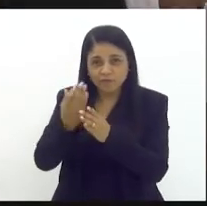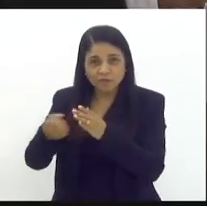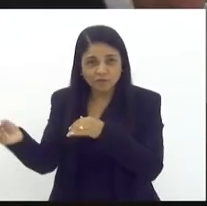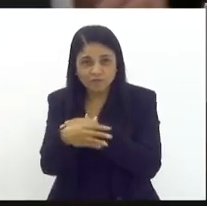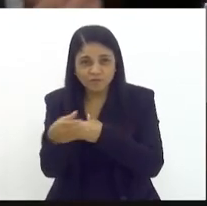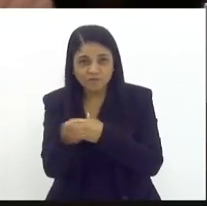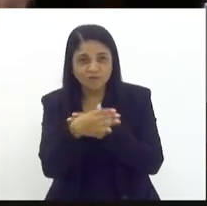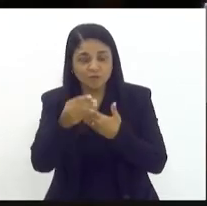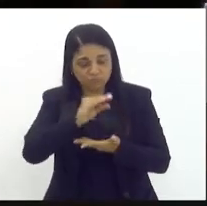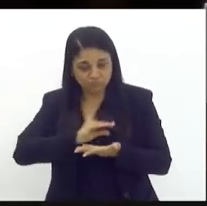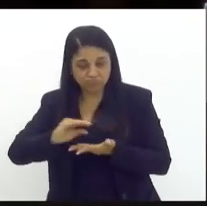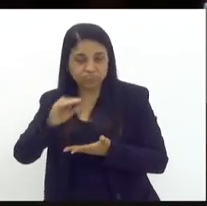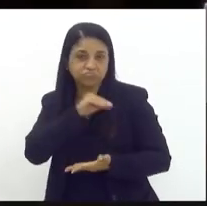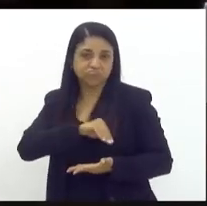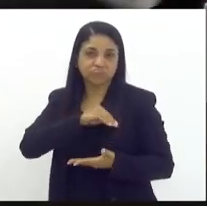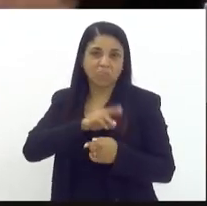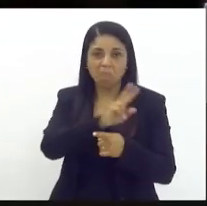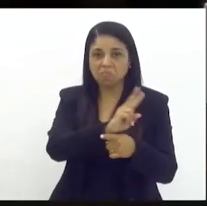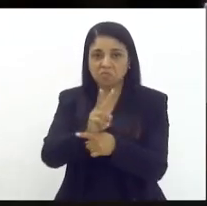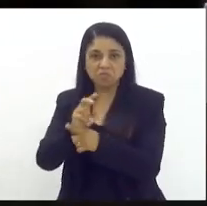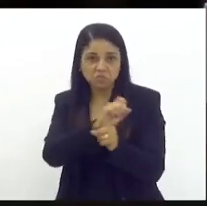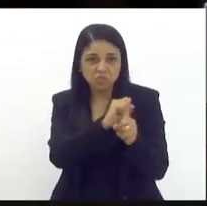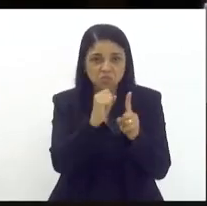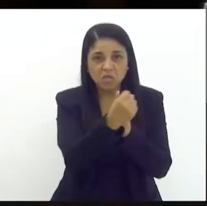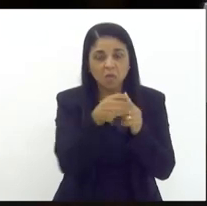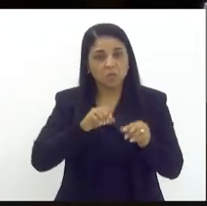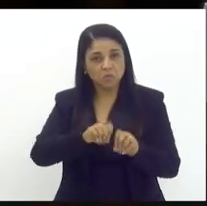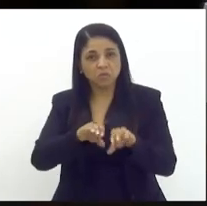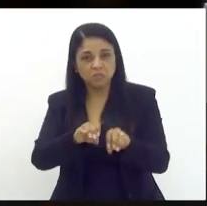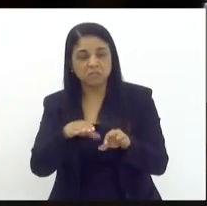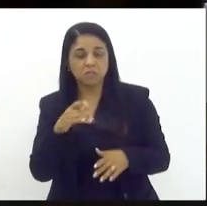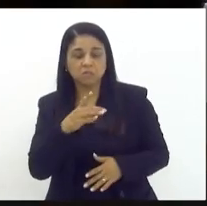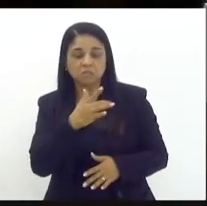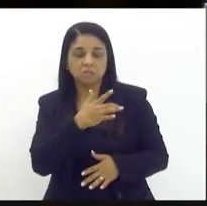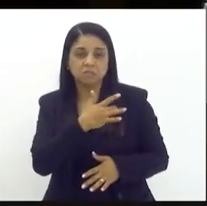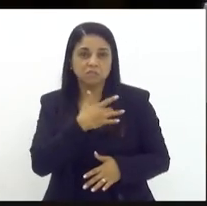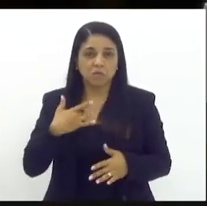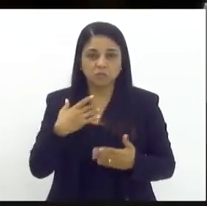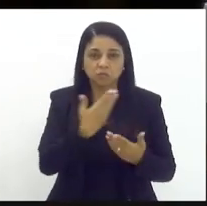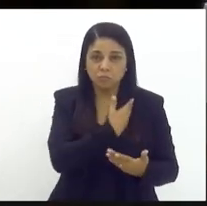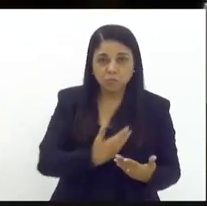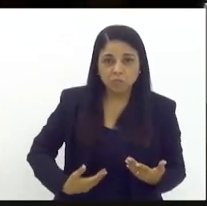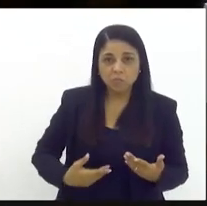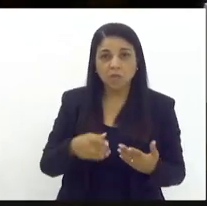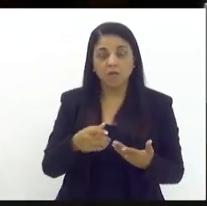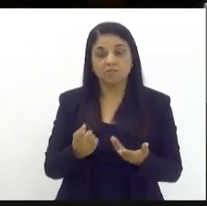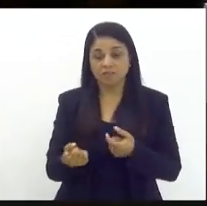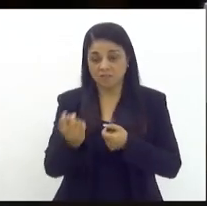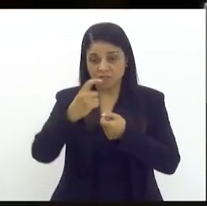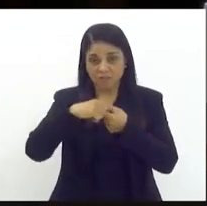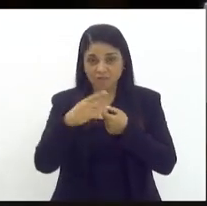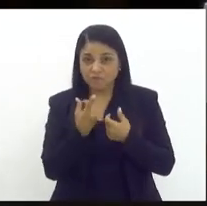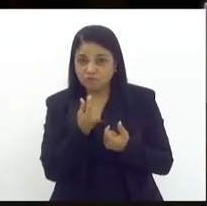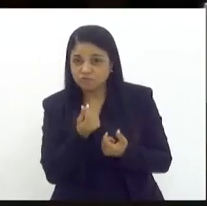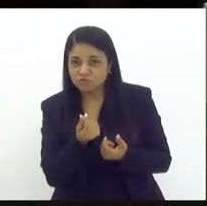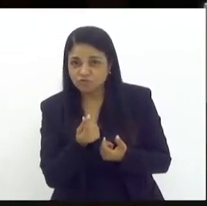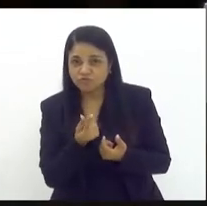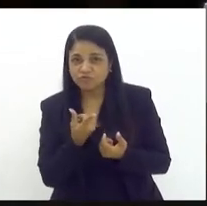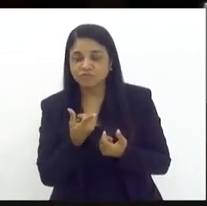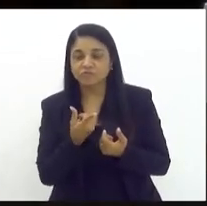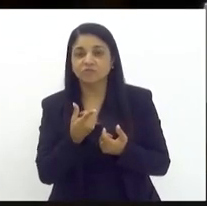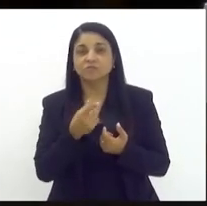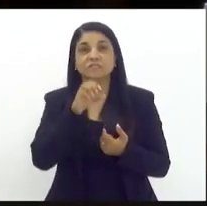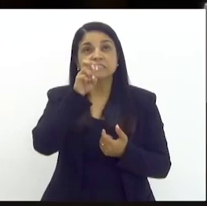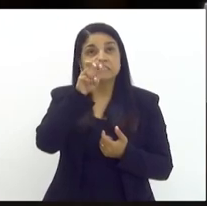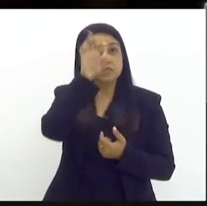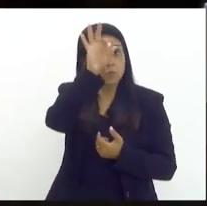ou de proteção social ou de educação em saúde pública devolver o cashback eu só aceito se pegar o que os 5% mais